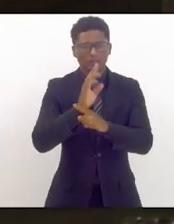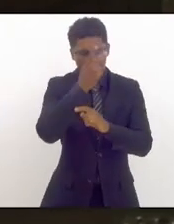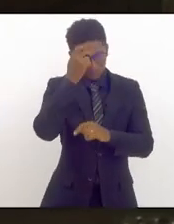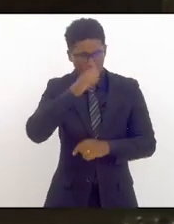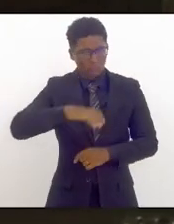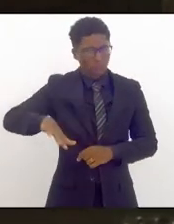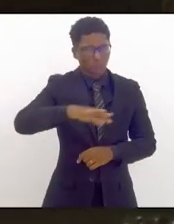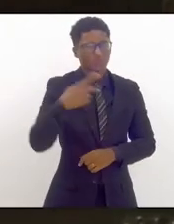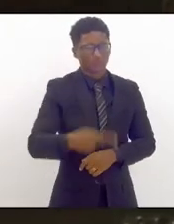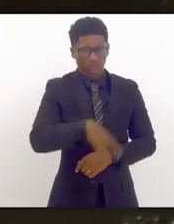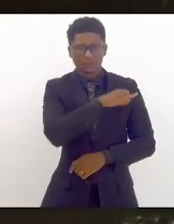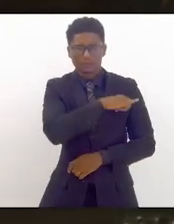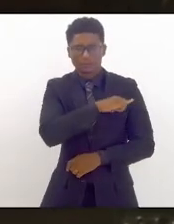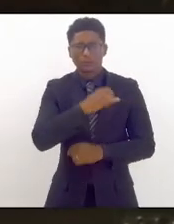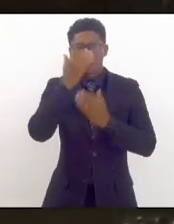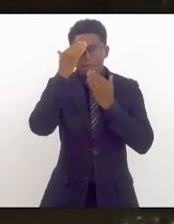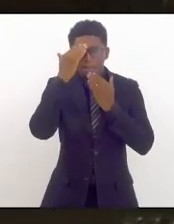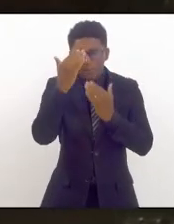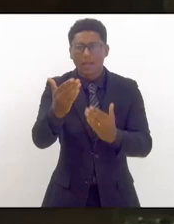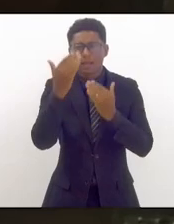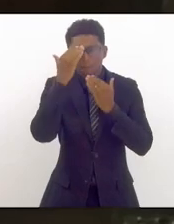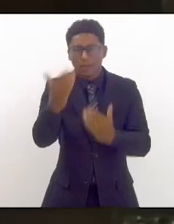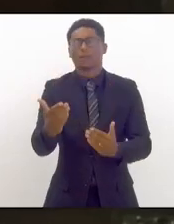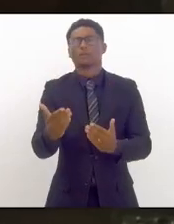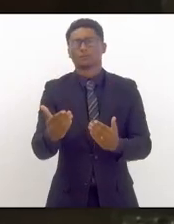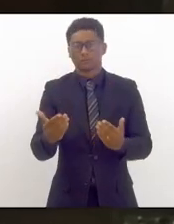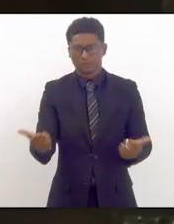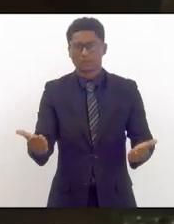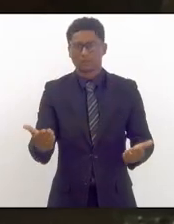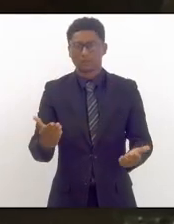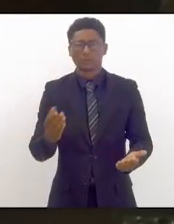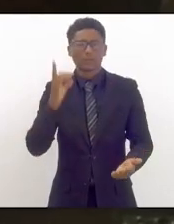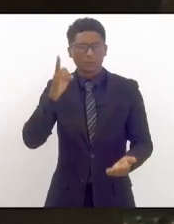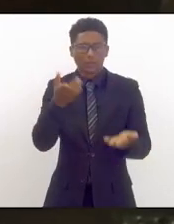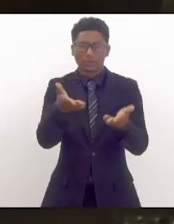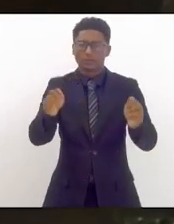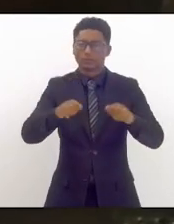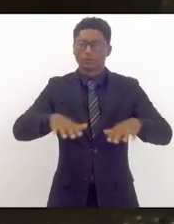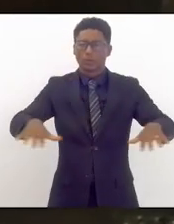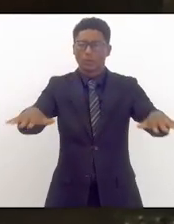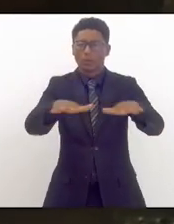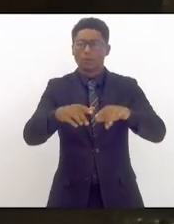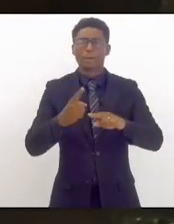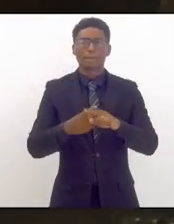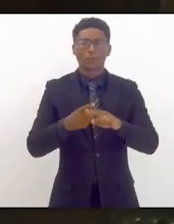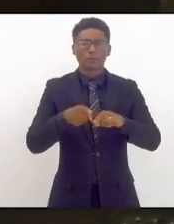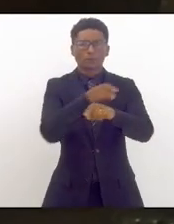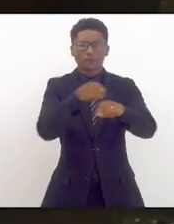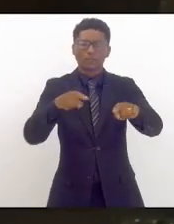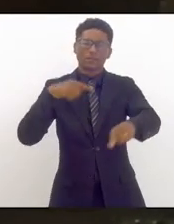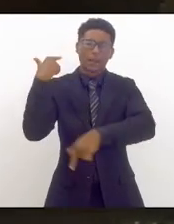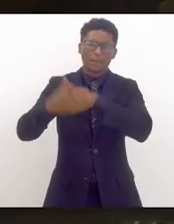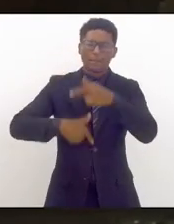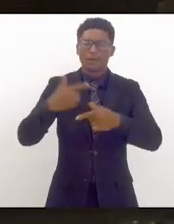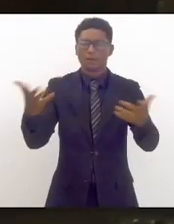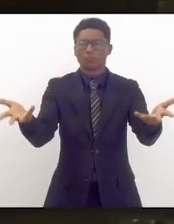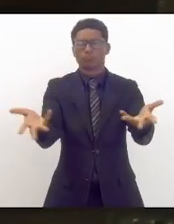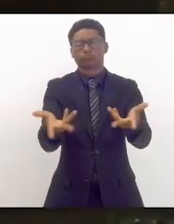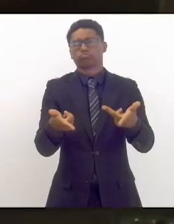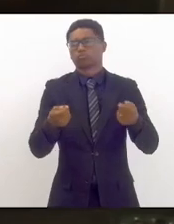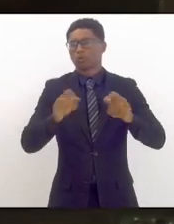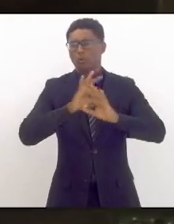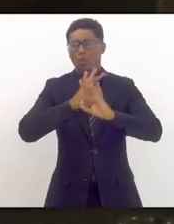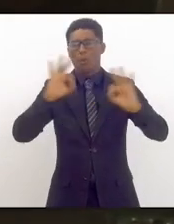Janeiro. Obrigado, sinceramente, muito obrigado, deputados e deputadas, pelo excelente trabalho realizado até aqui,